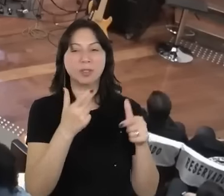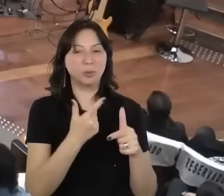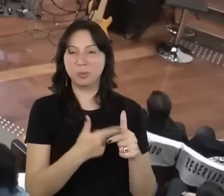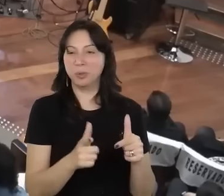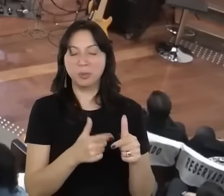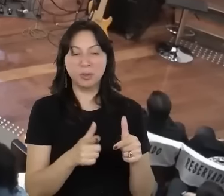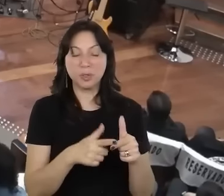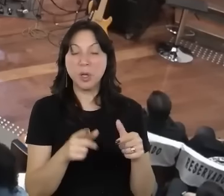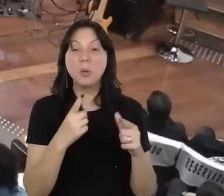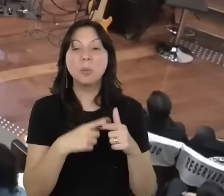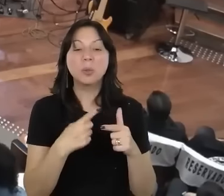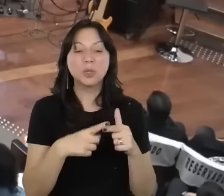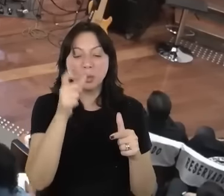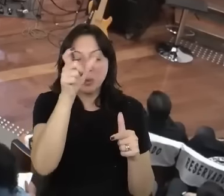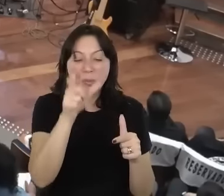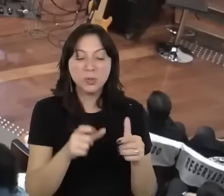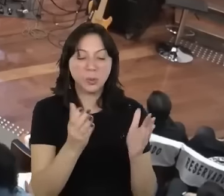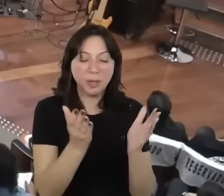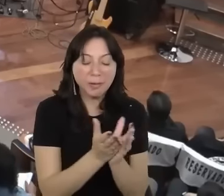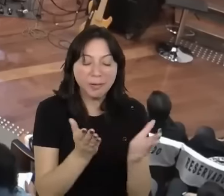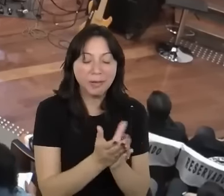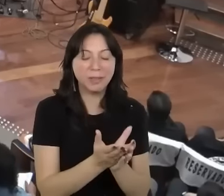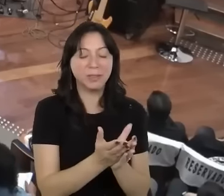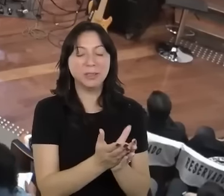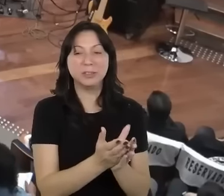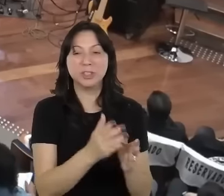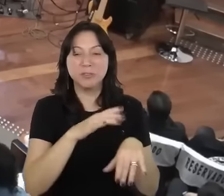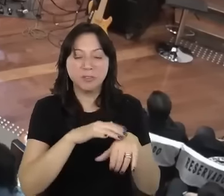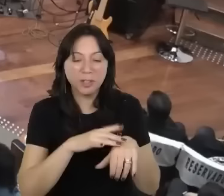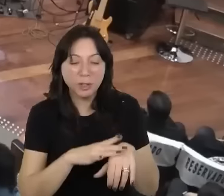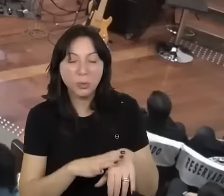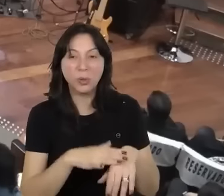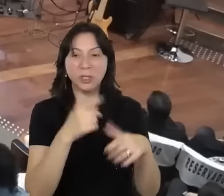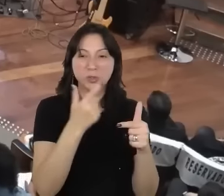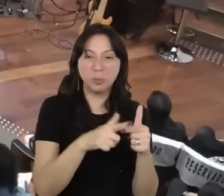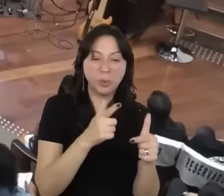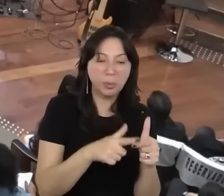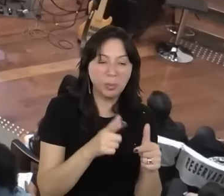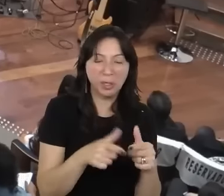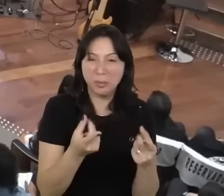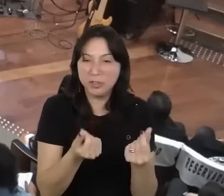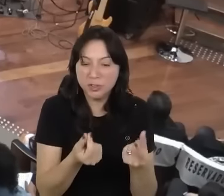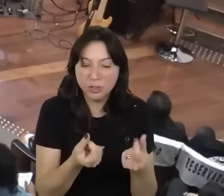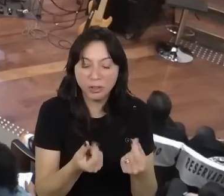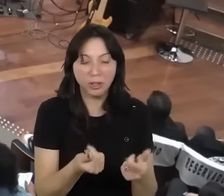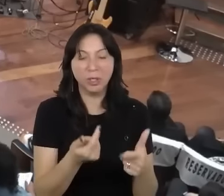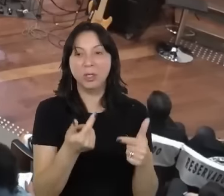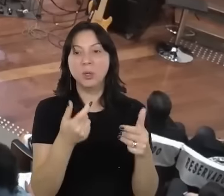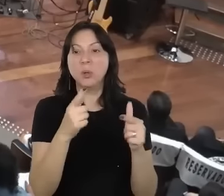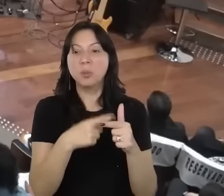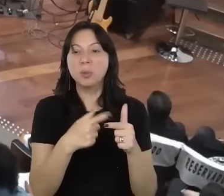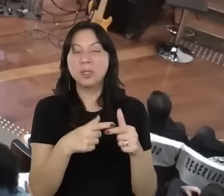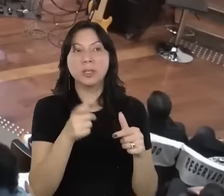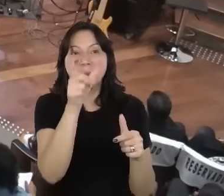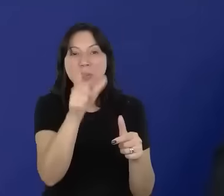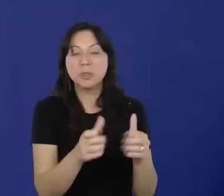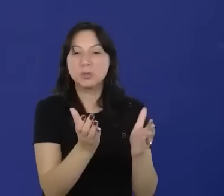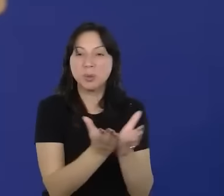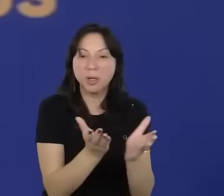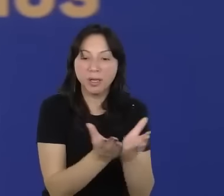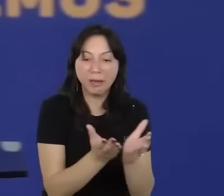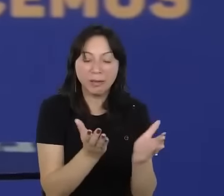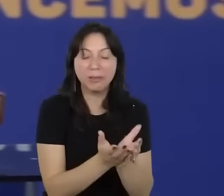crente enfrenta problemas na vida por que que um crente enfrenta doenças na vida por que um crente enfrenta problemas financeiros na vida por que um crente enfrenta